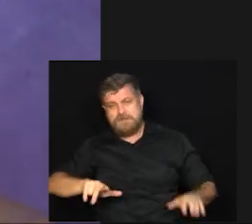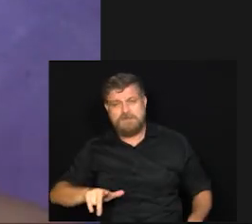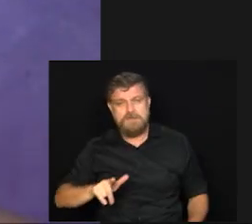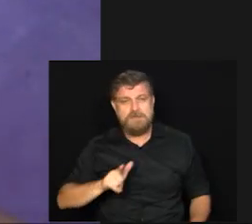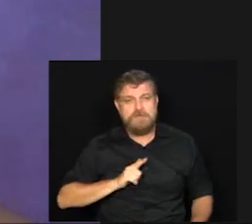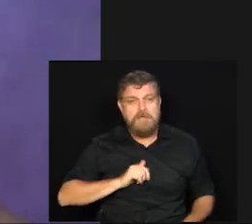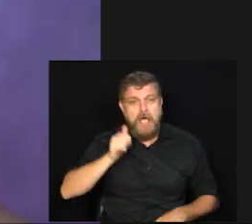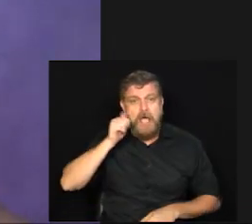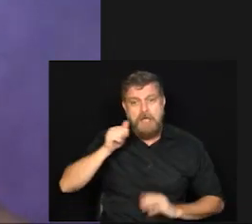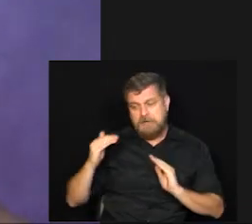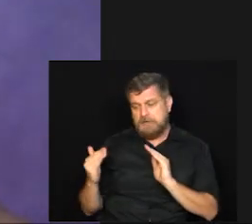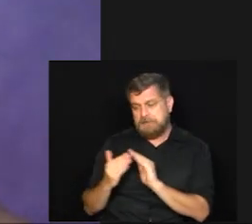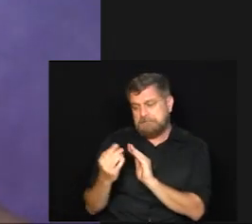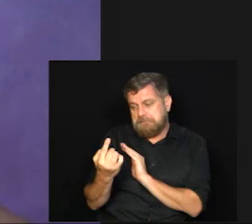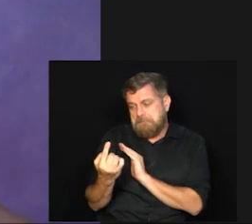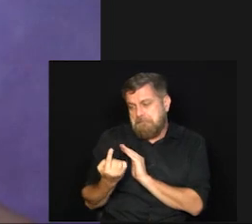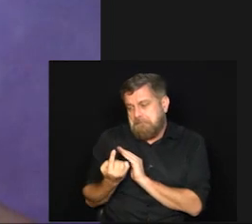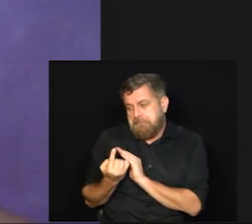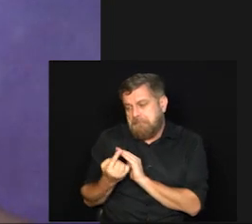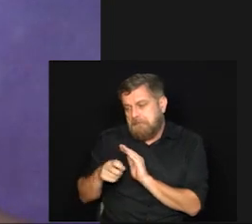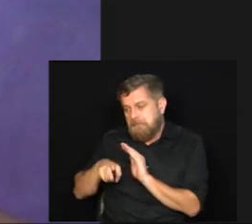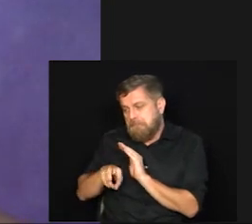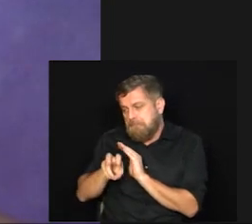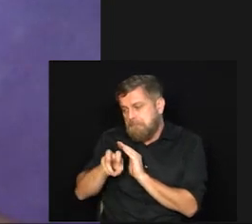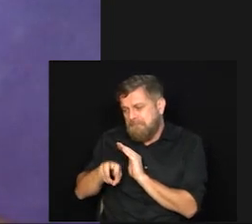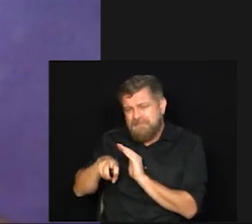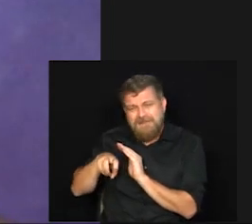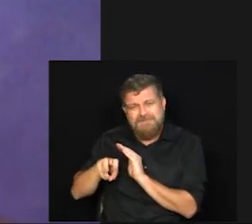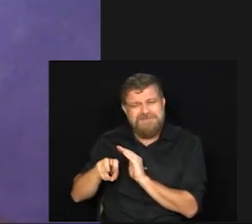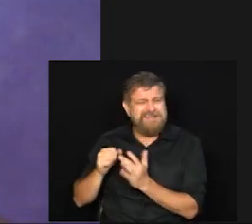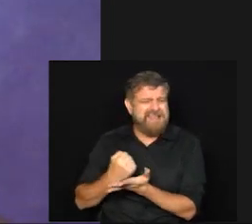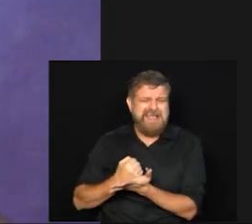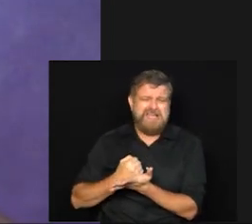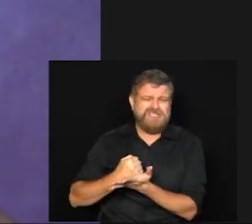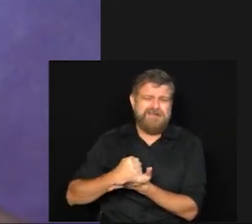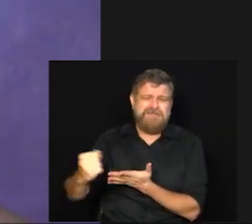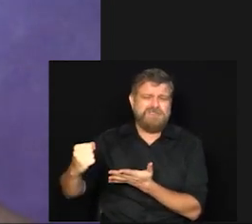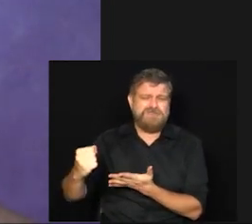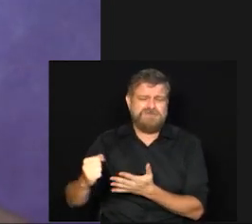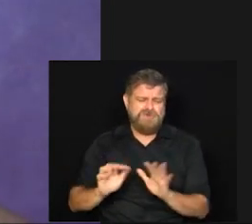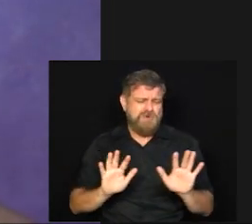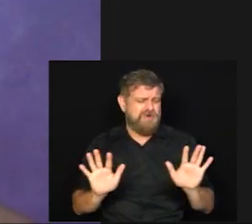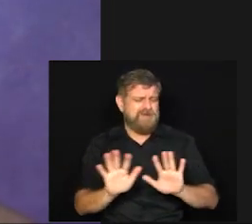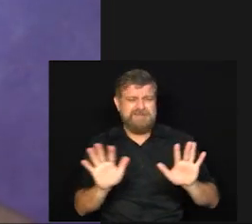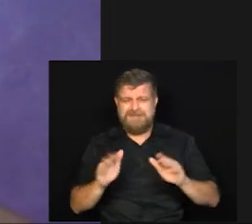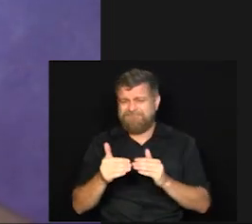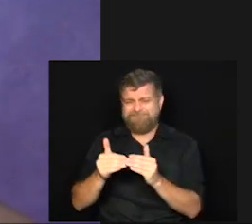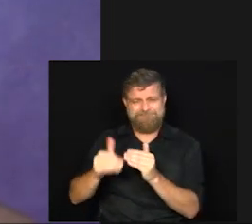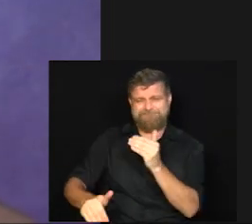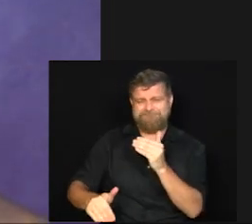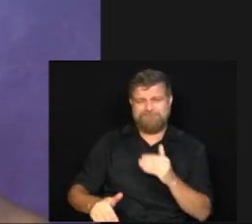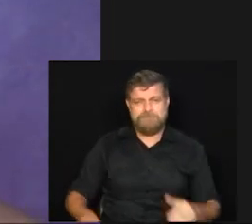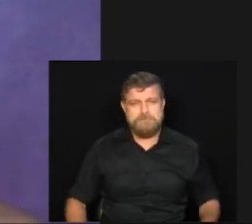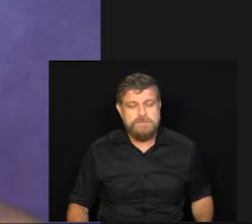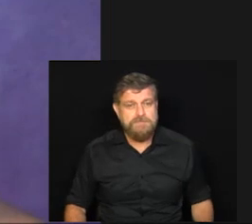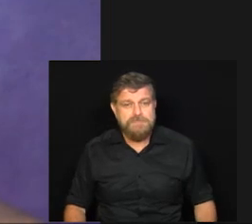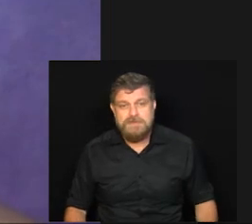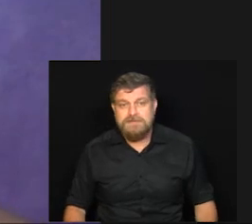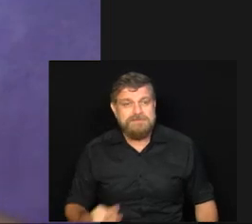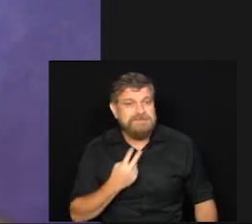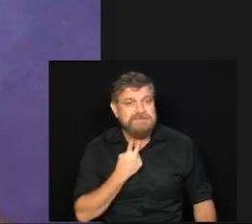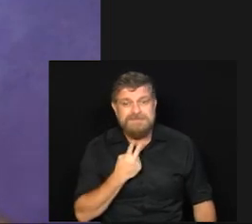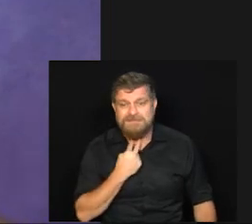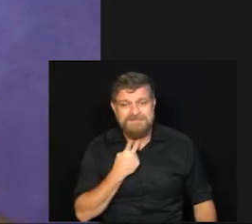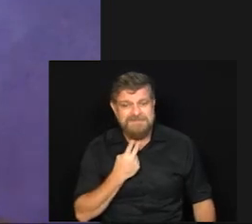deixar a mulher dentro de uma caixinha, isso já passou. Né? Isso já passou, isso já era, não